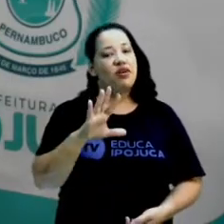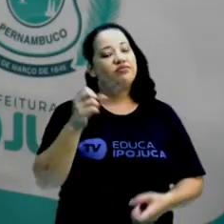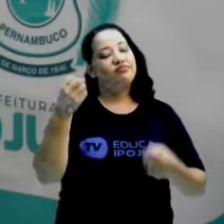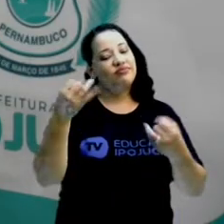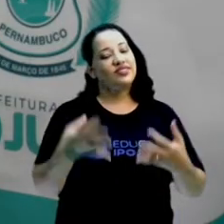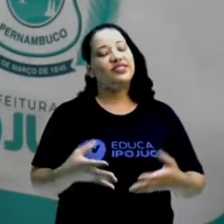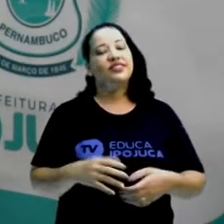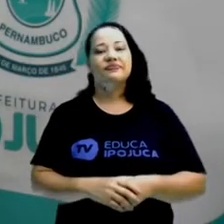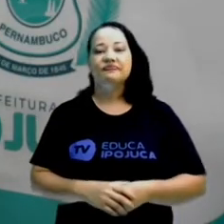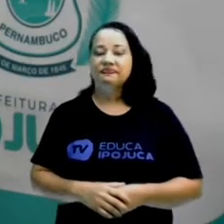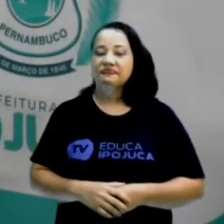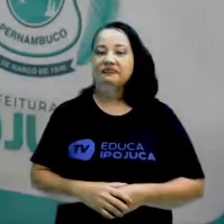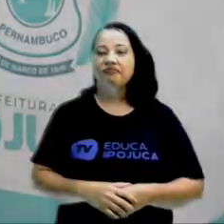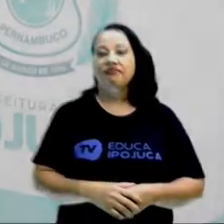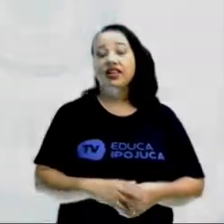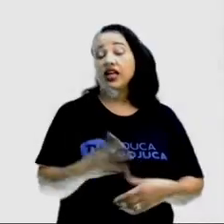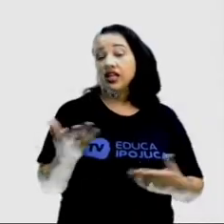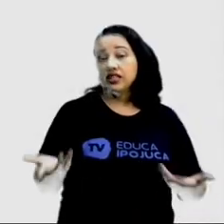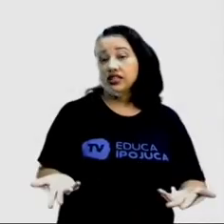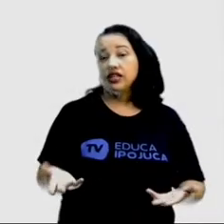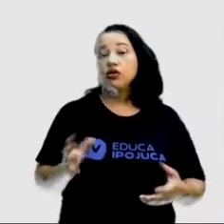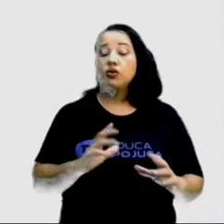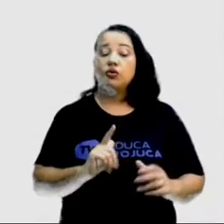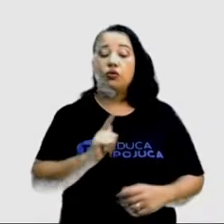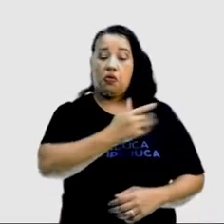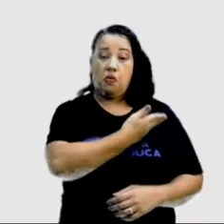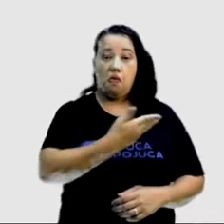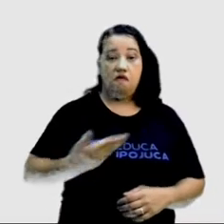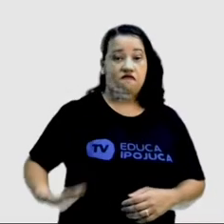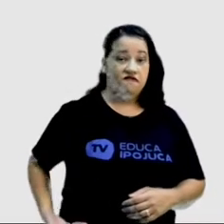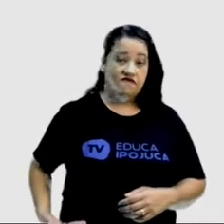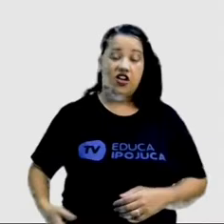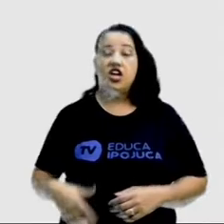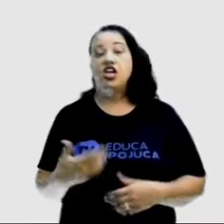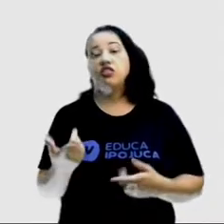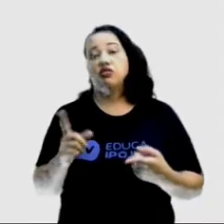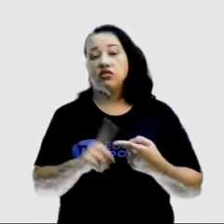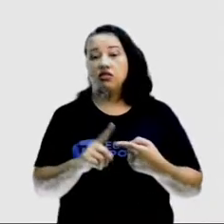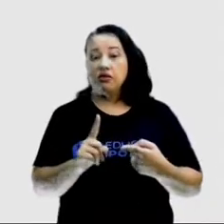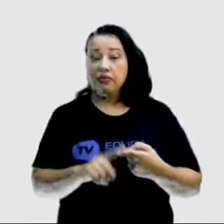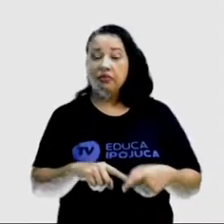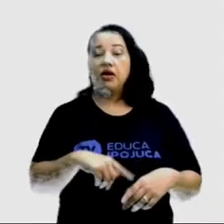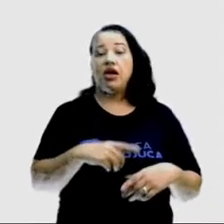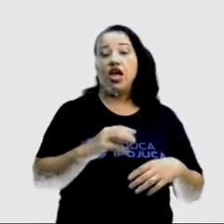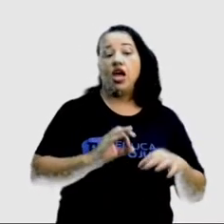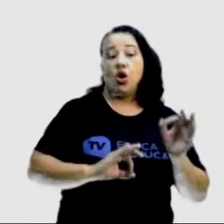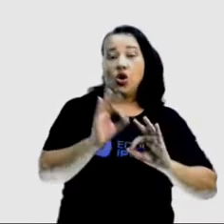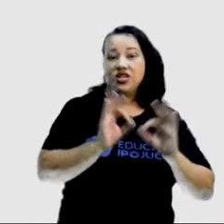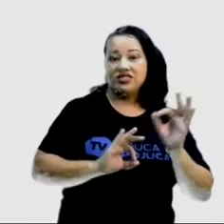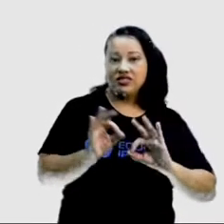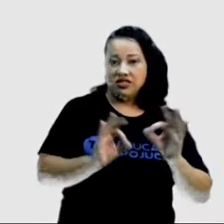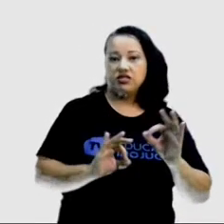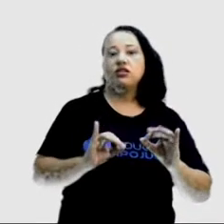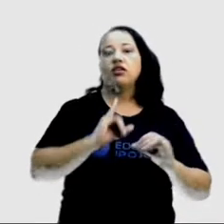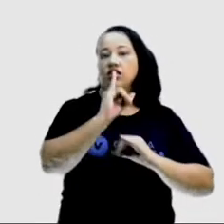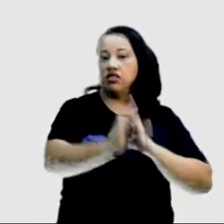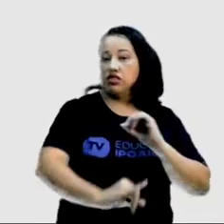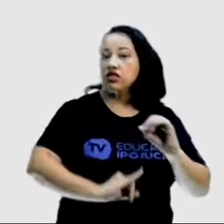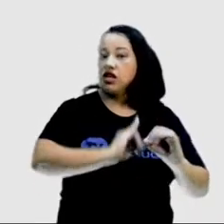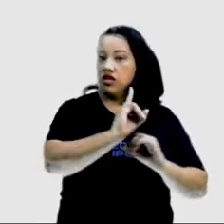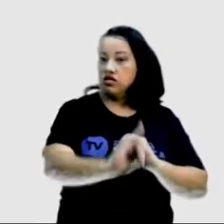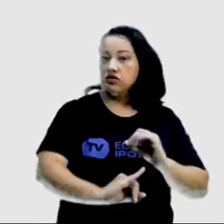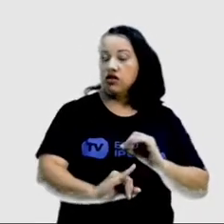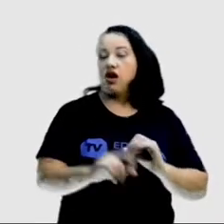lá. Apesar de os governos e as organizações internacionais terem criado planos